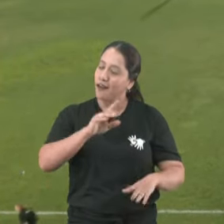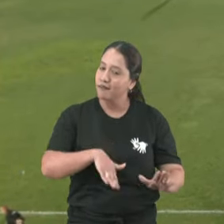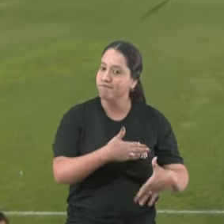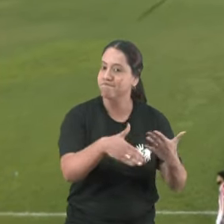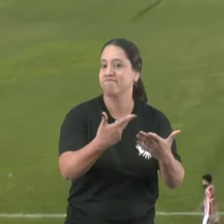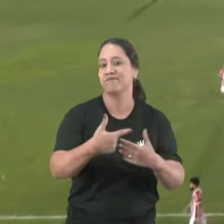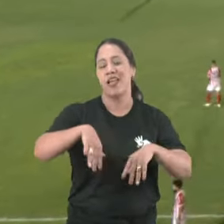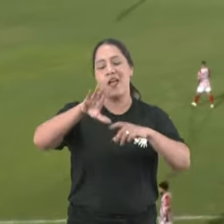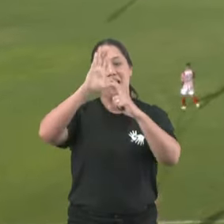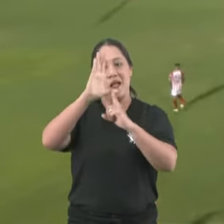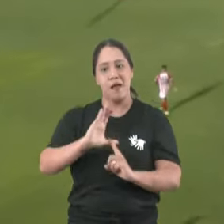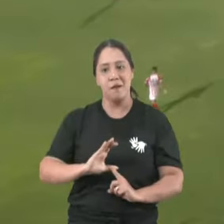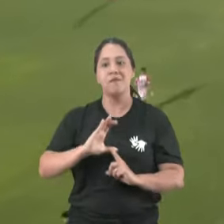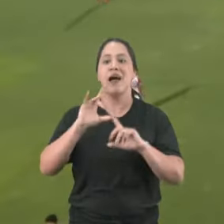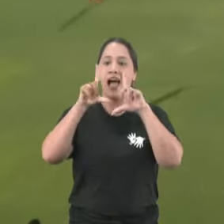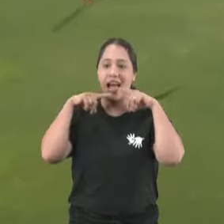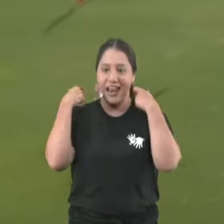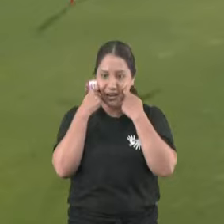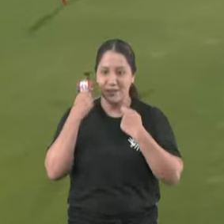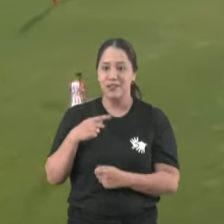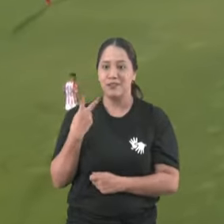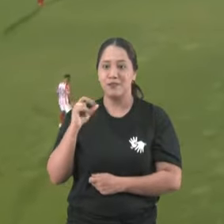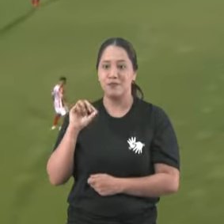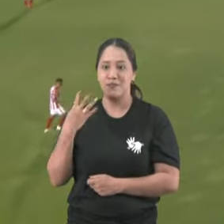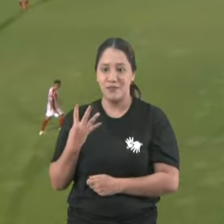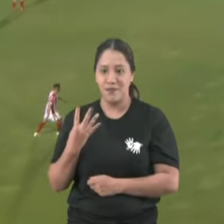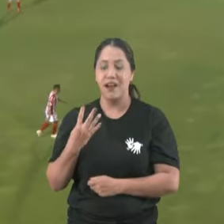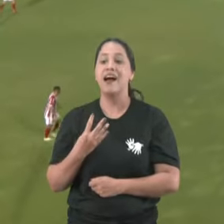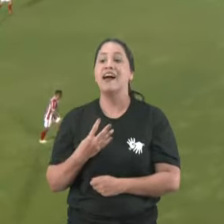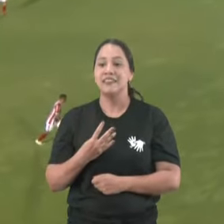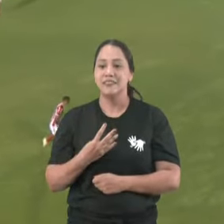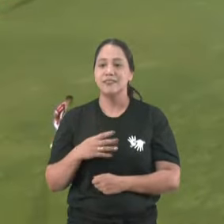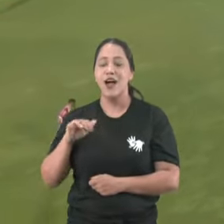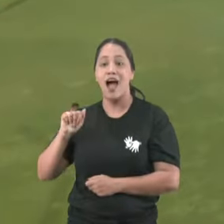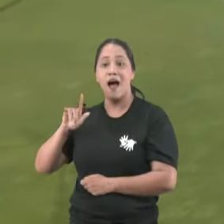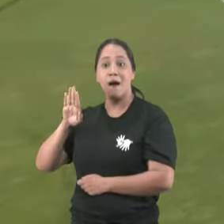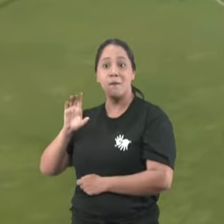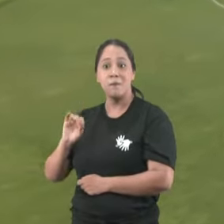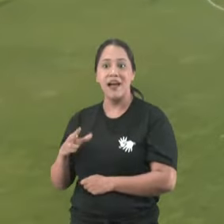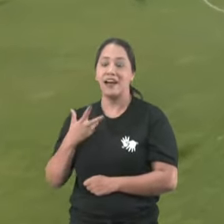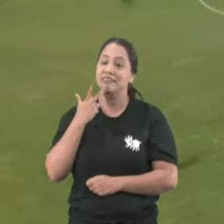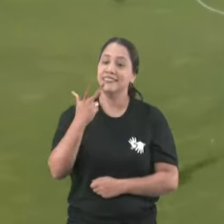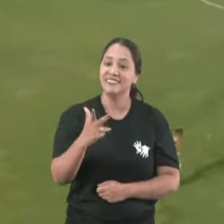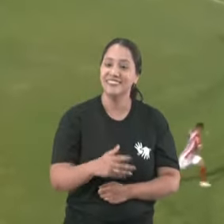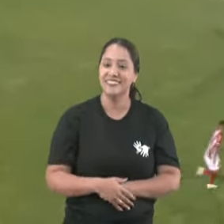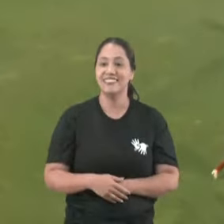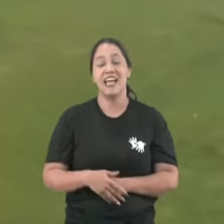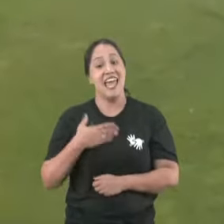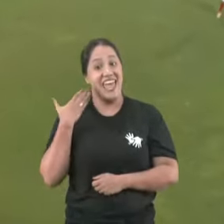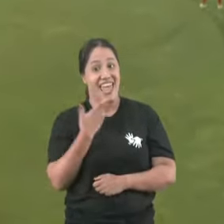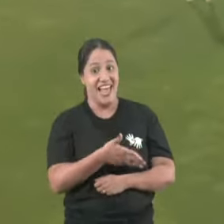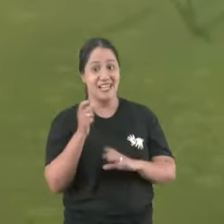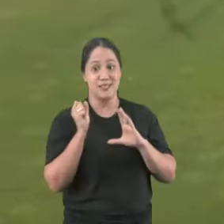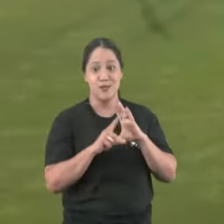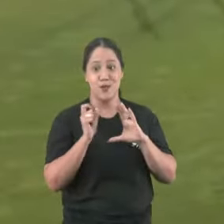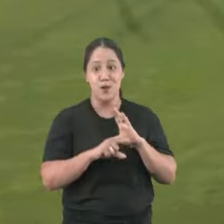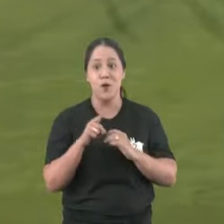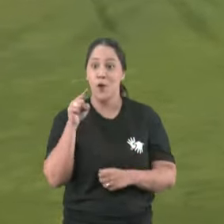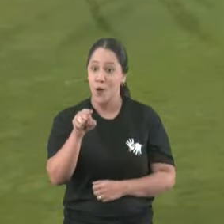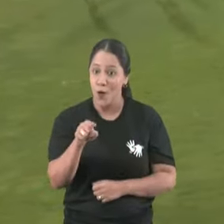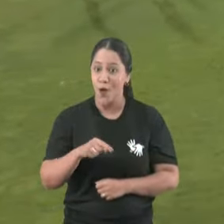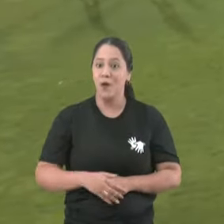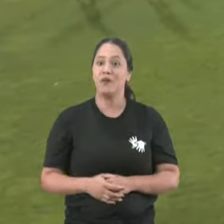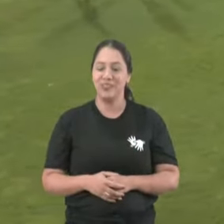Campeonato Alagoano 2024. Ô, Alberto Oliveira, esse gol aí,